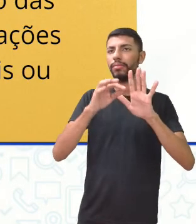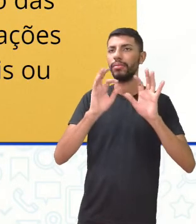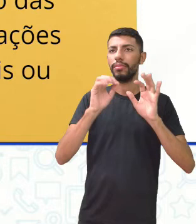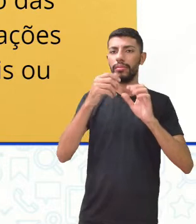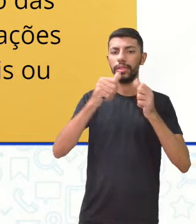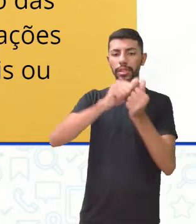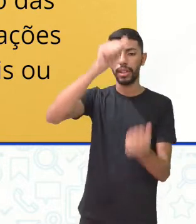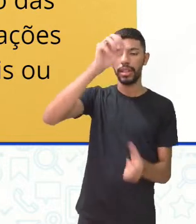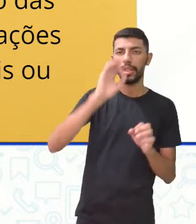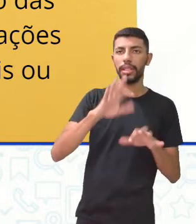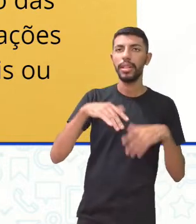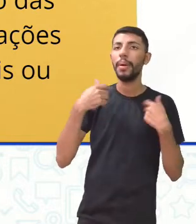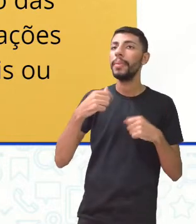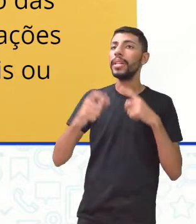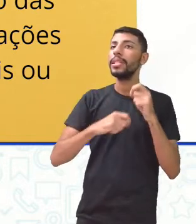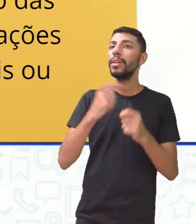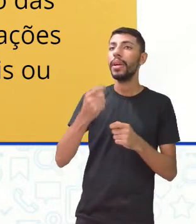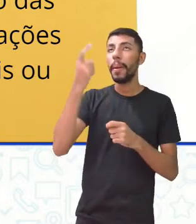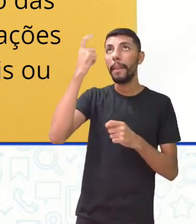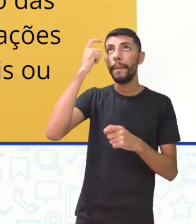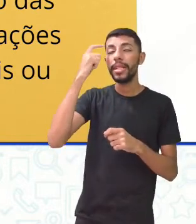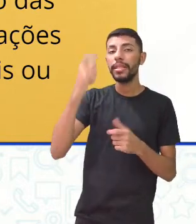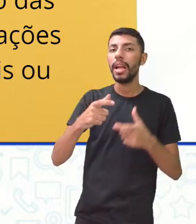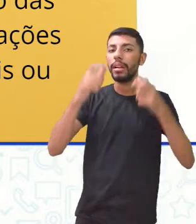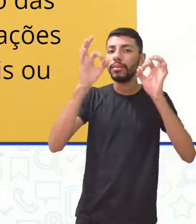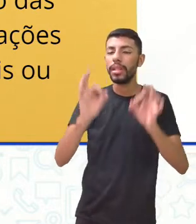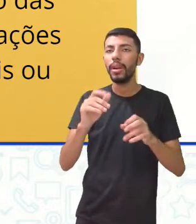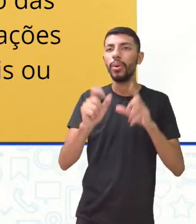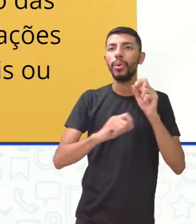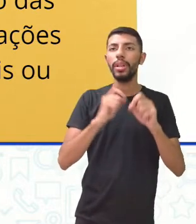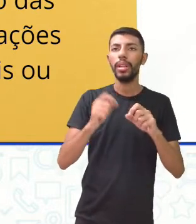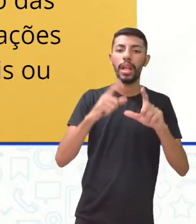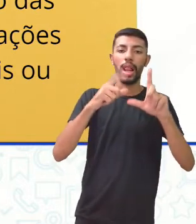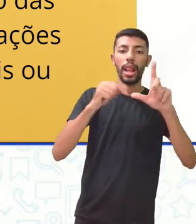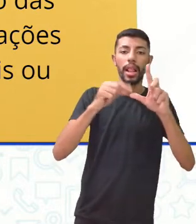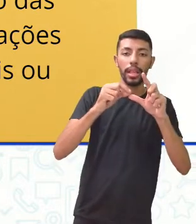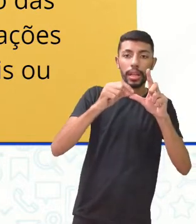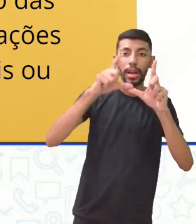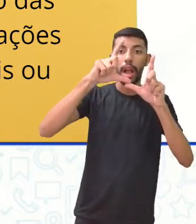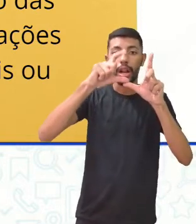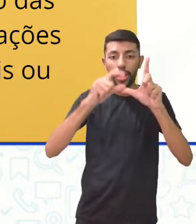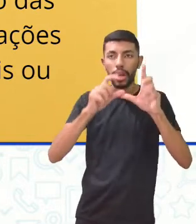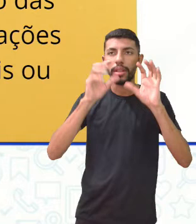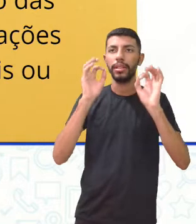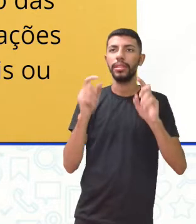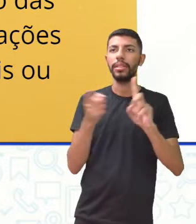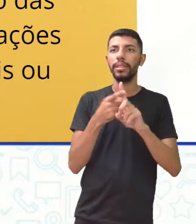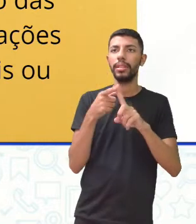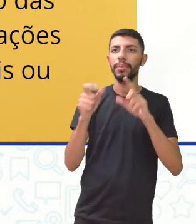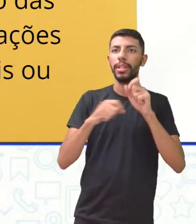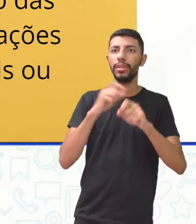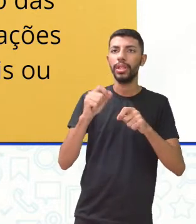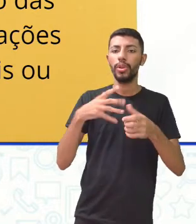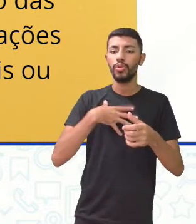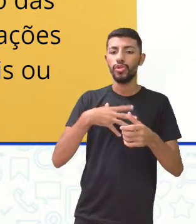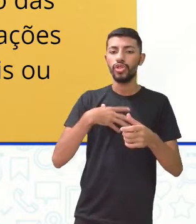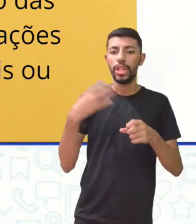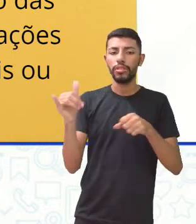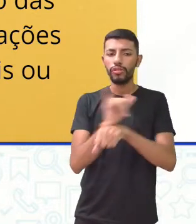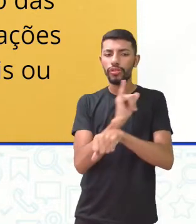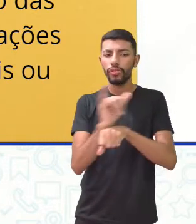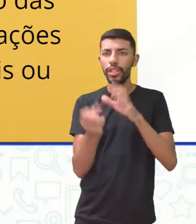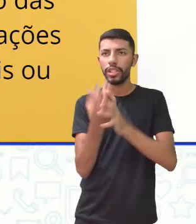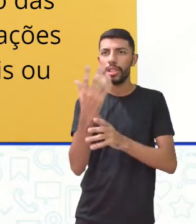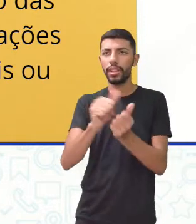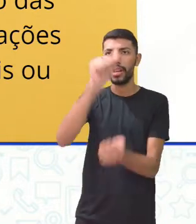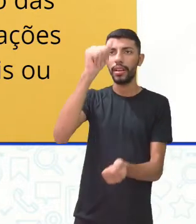preciso pensar na posição do texto, no tamanho das letras, fontes, na disposição de informações, para que elas não fiquem imperceptíveis ou difíceis de ler.